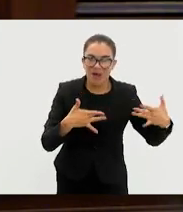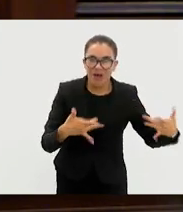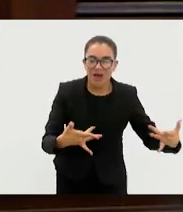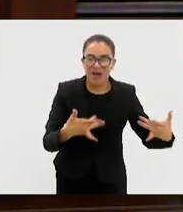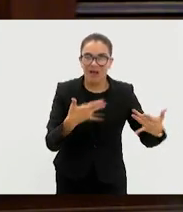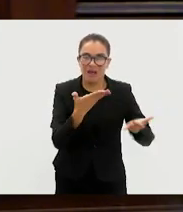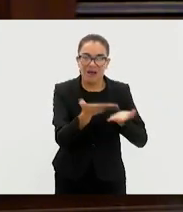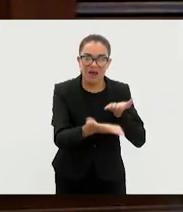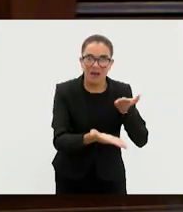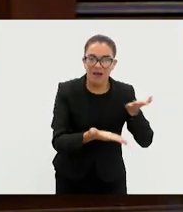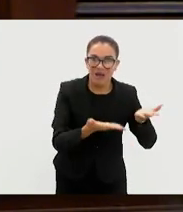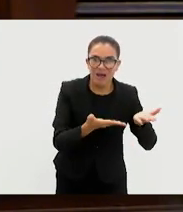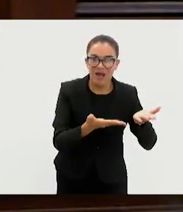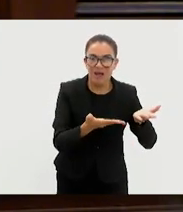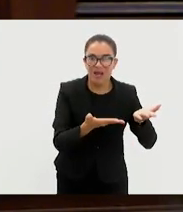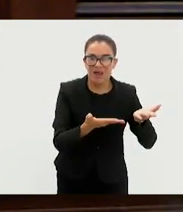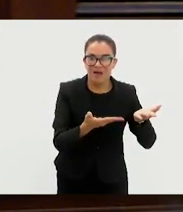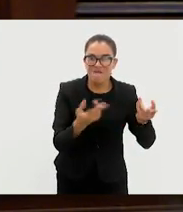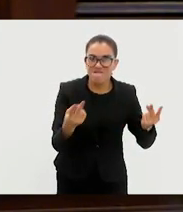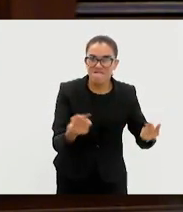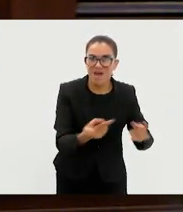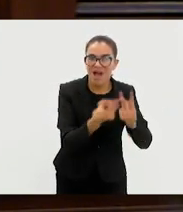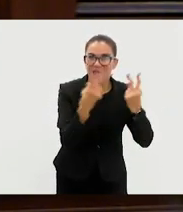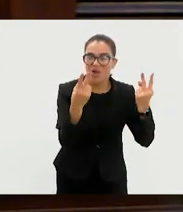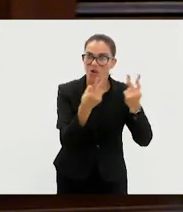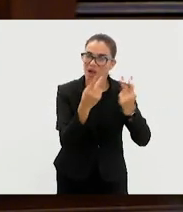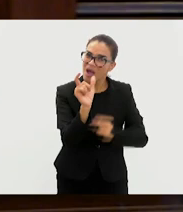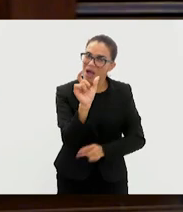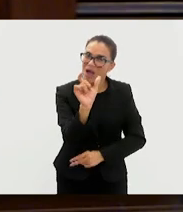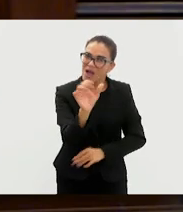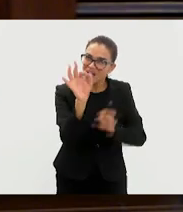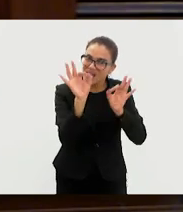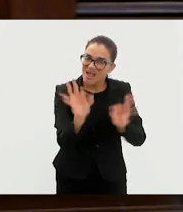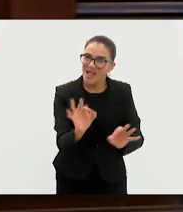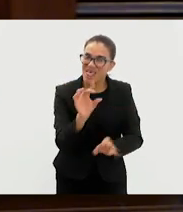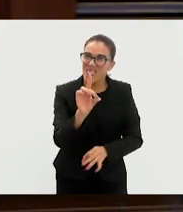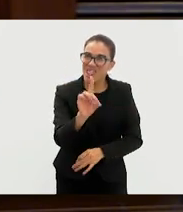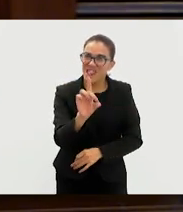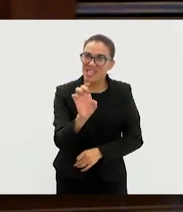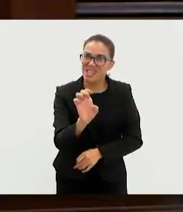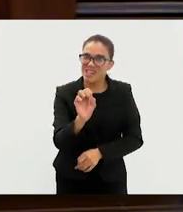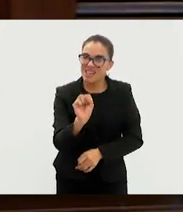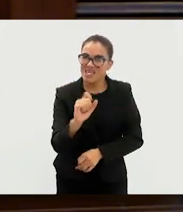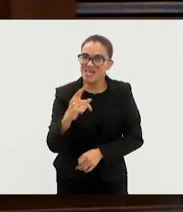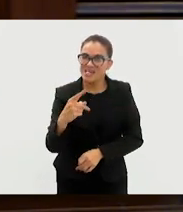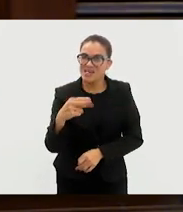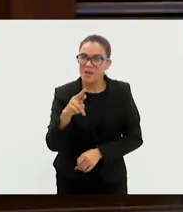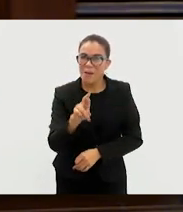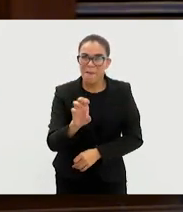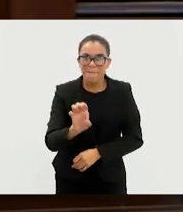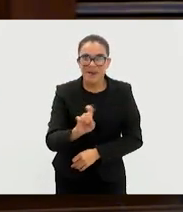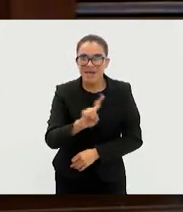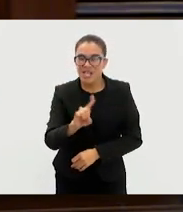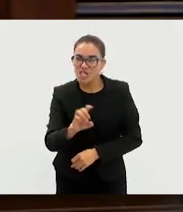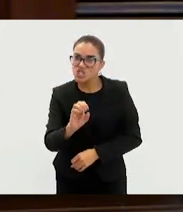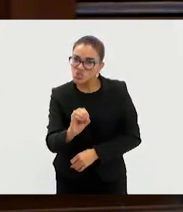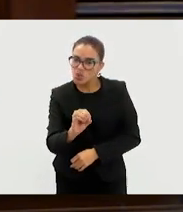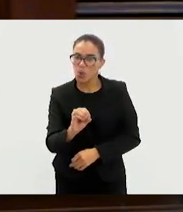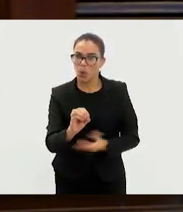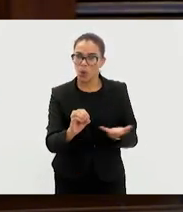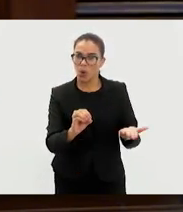cuidado. A palavra certa para isso é o desprezo com que é tratado o agente